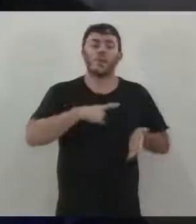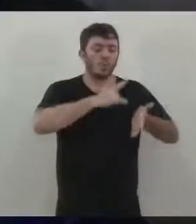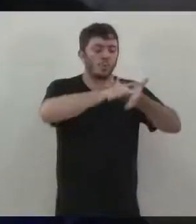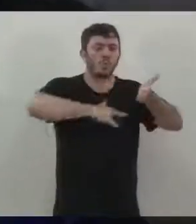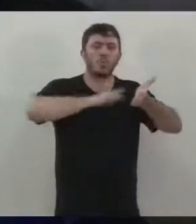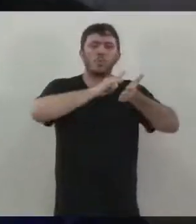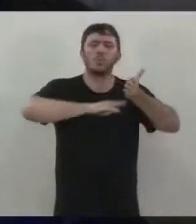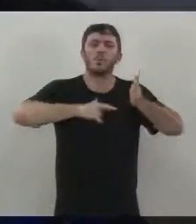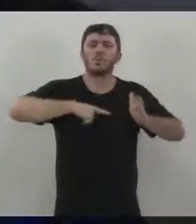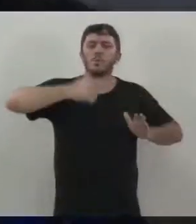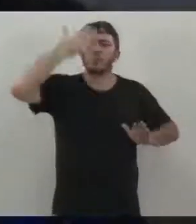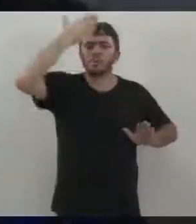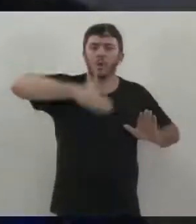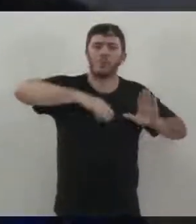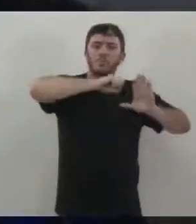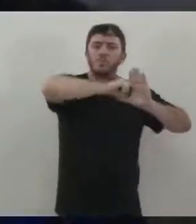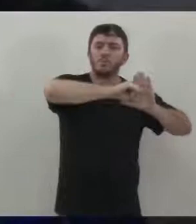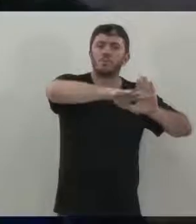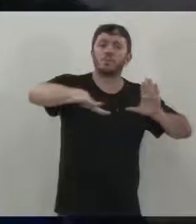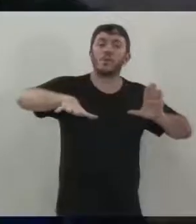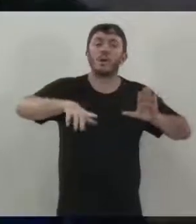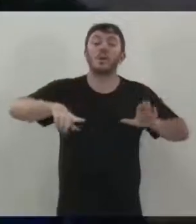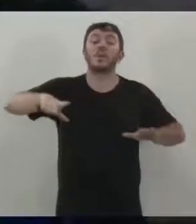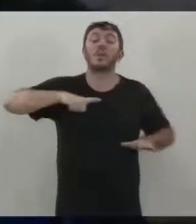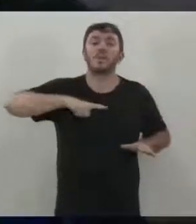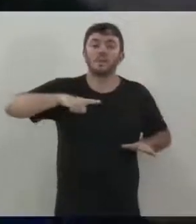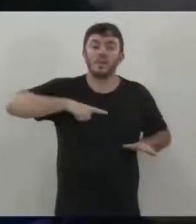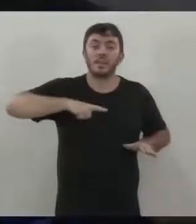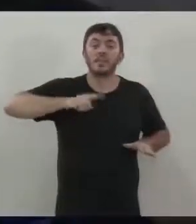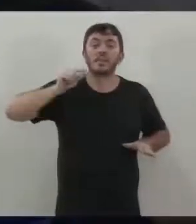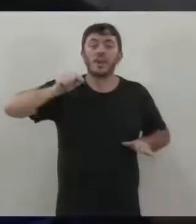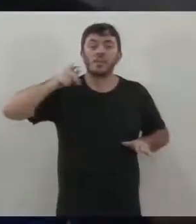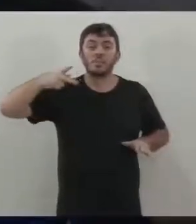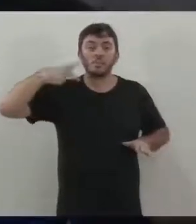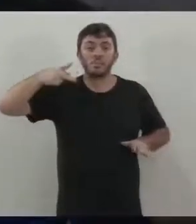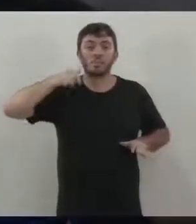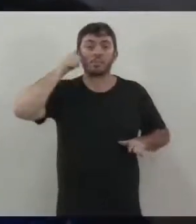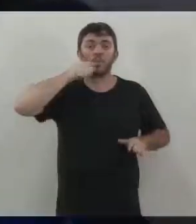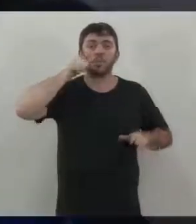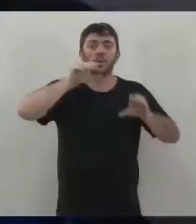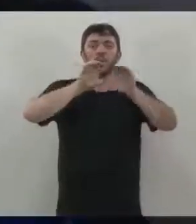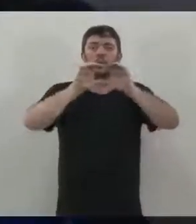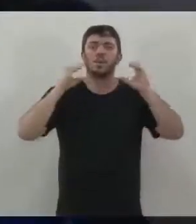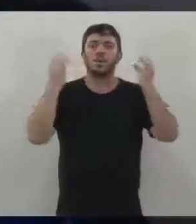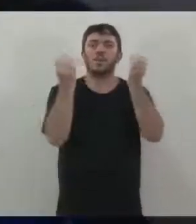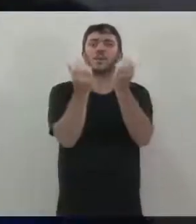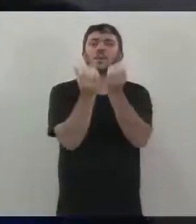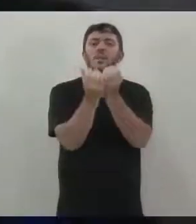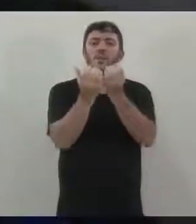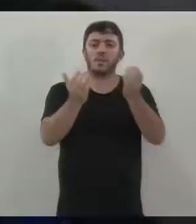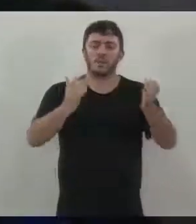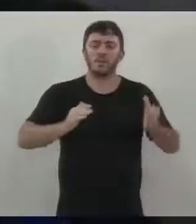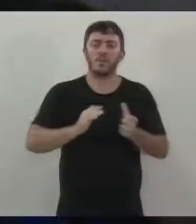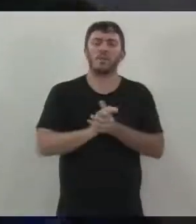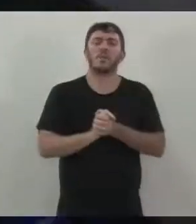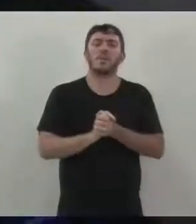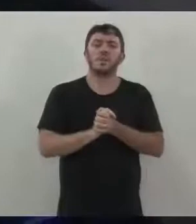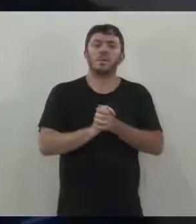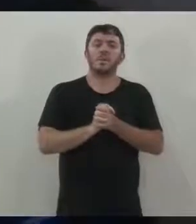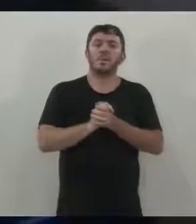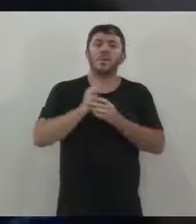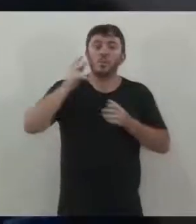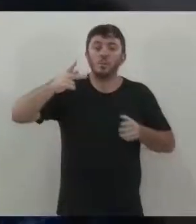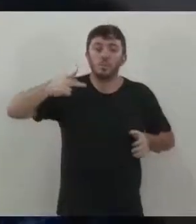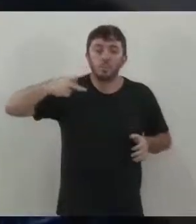que comprovam que existe a Procuradoria da Mulher na Câmara. E, gente, quero deixar claro aqui que a Procuradoria da Mulher, ela recebeu esse